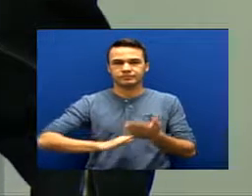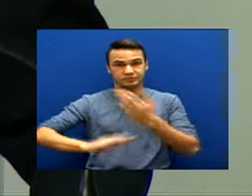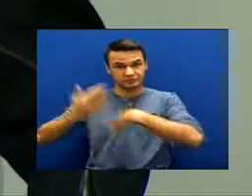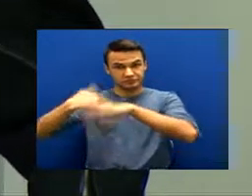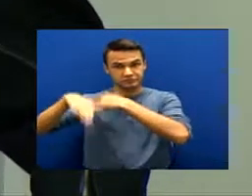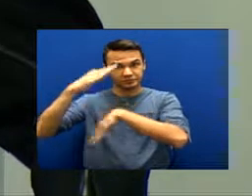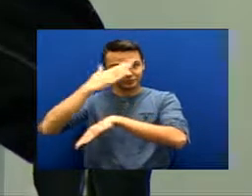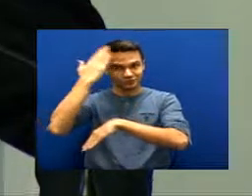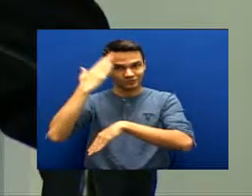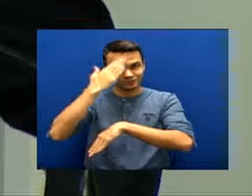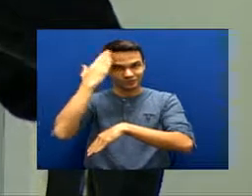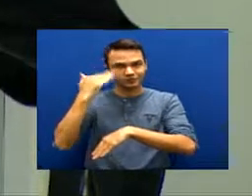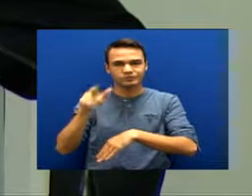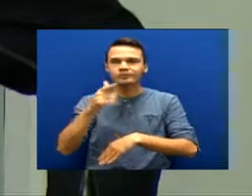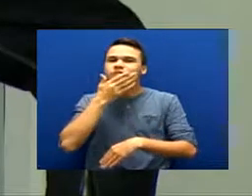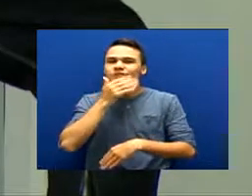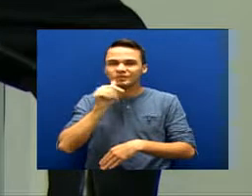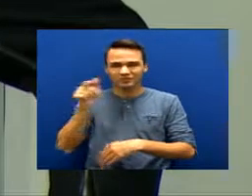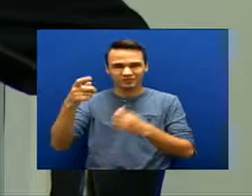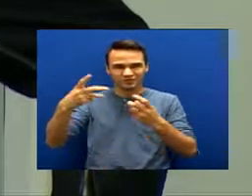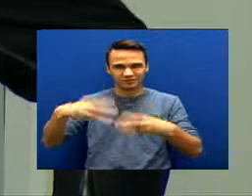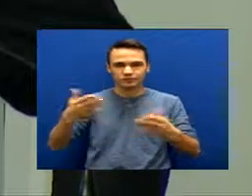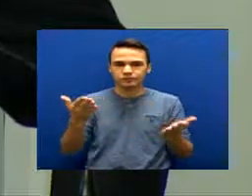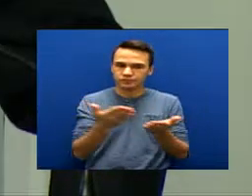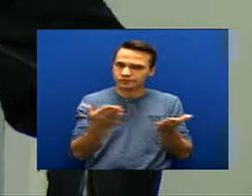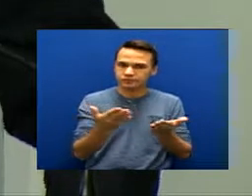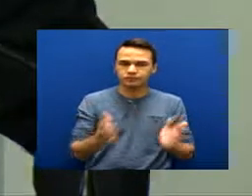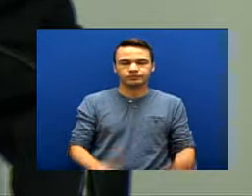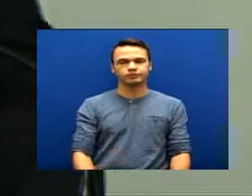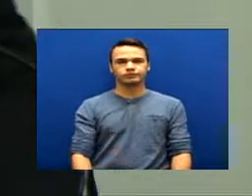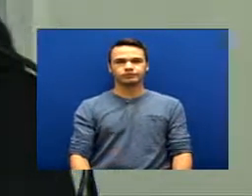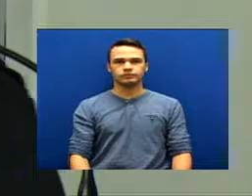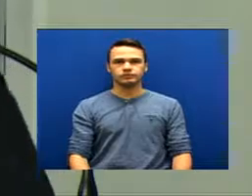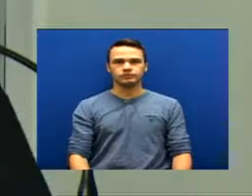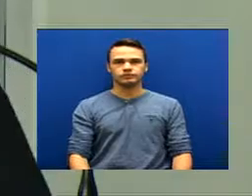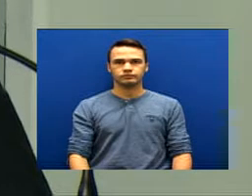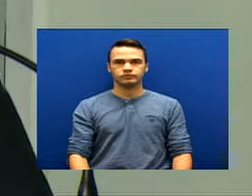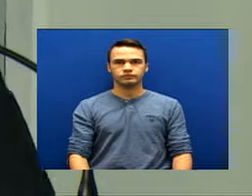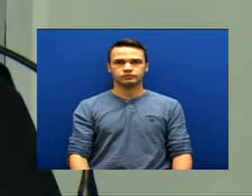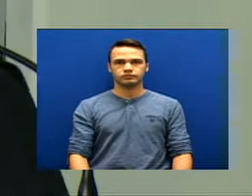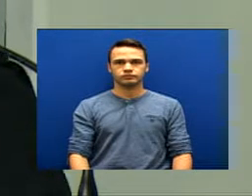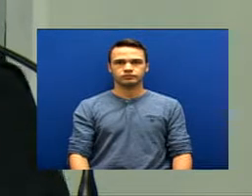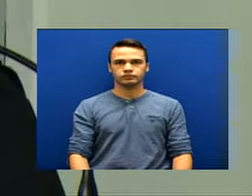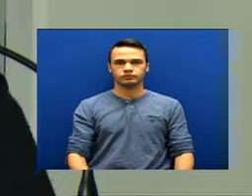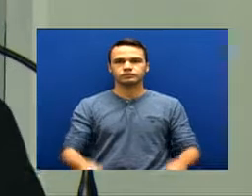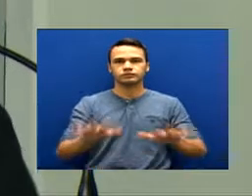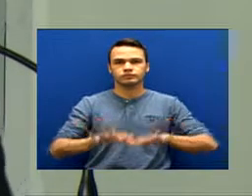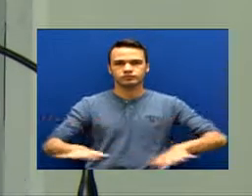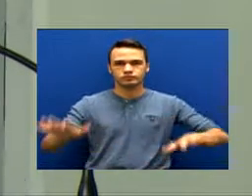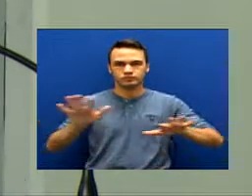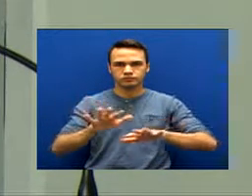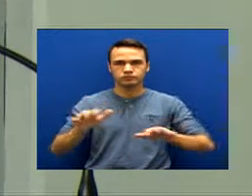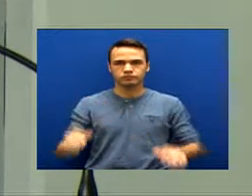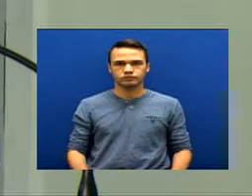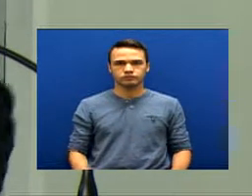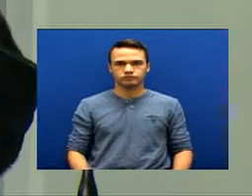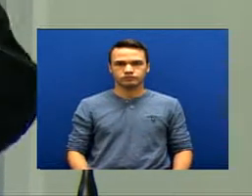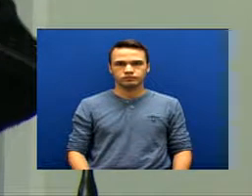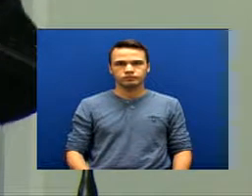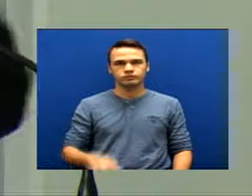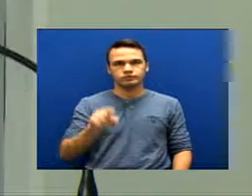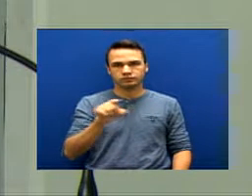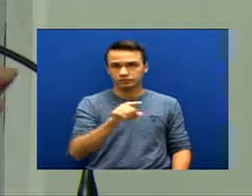Paulo, escrevendo a Timóteo, ele diz assim: lembre-se disso, nos últimos dias